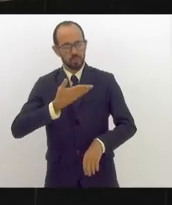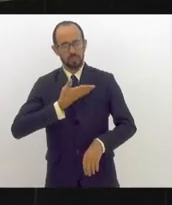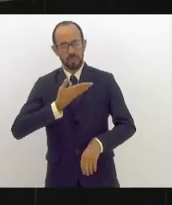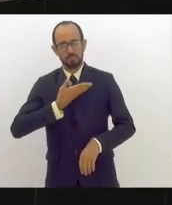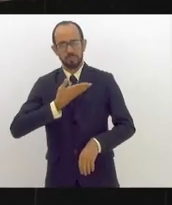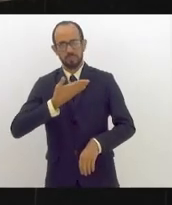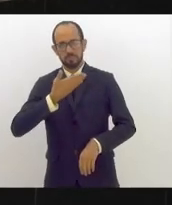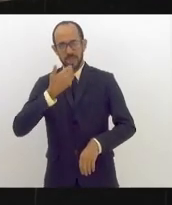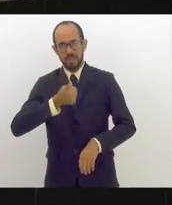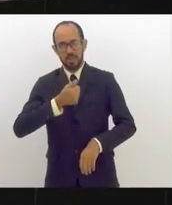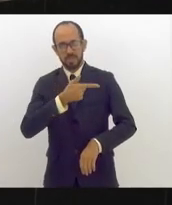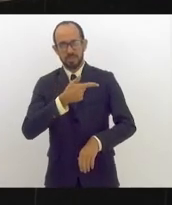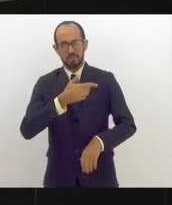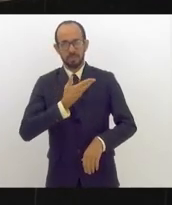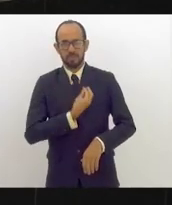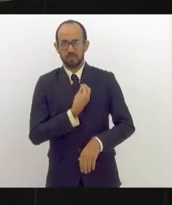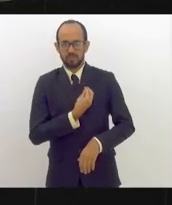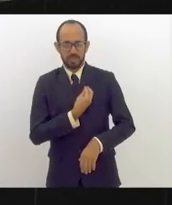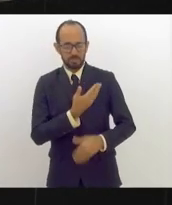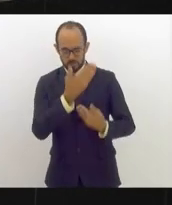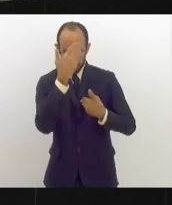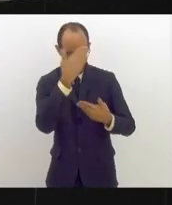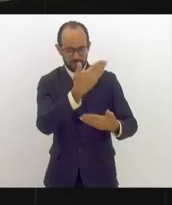muito obrigado por existir minha vida meu irmão